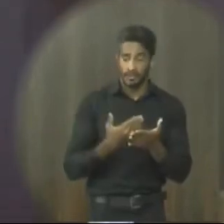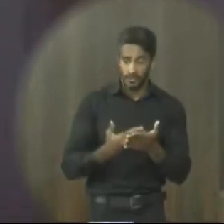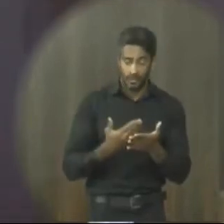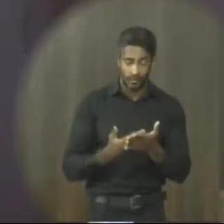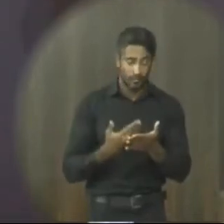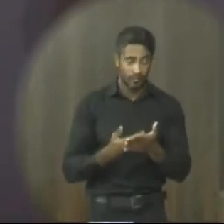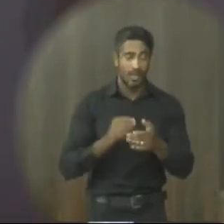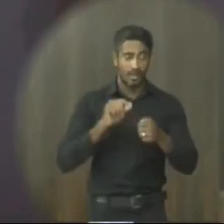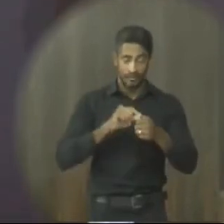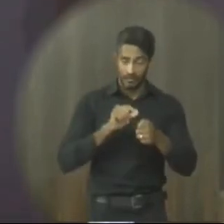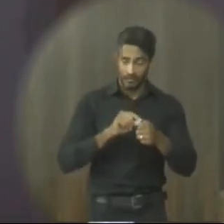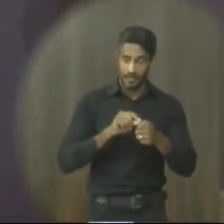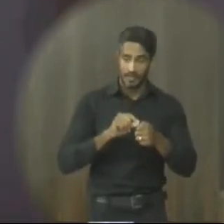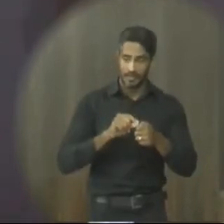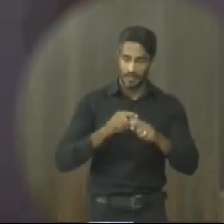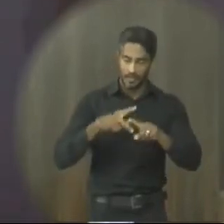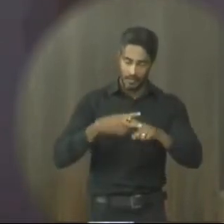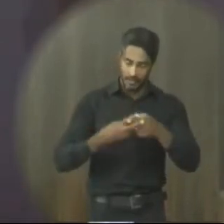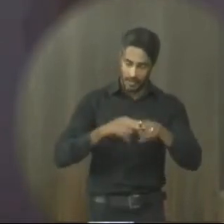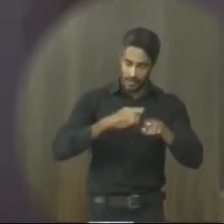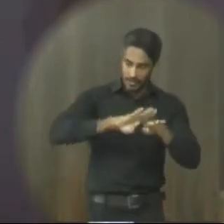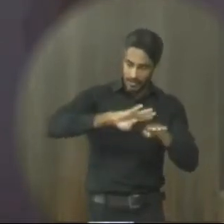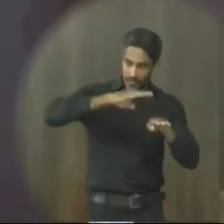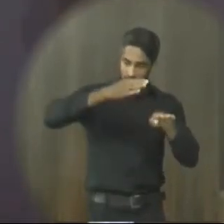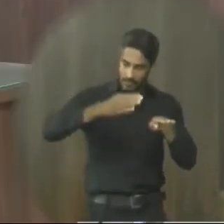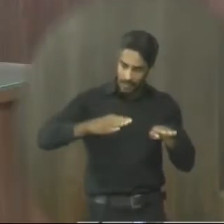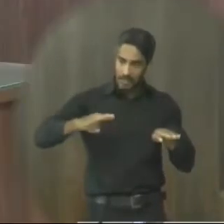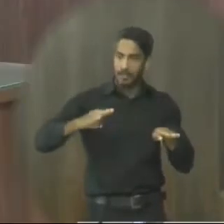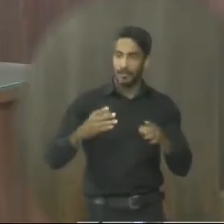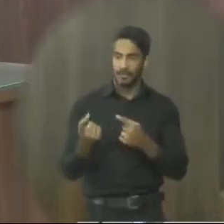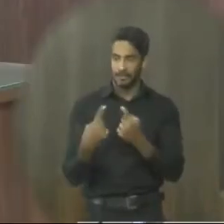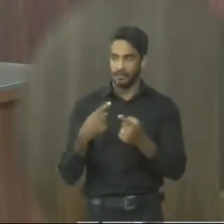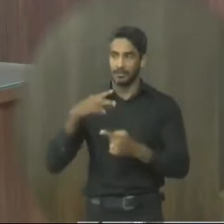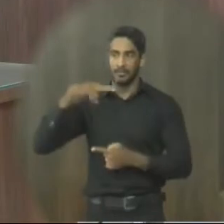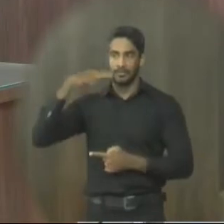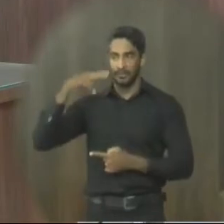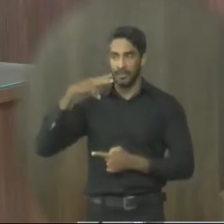a instalação dos quebra-molas. Vereador,